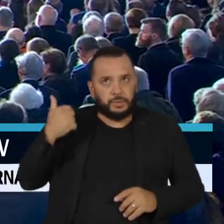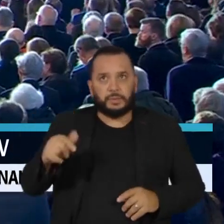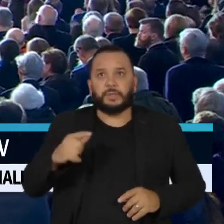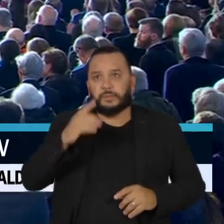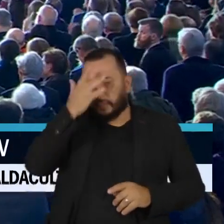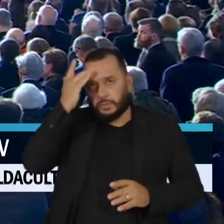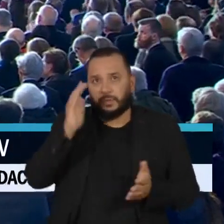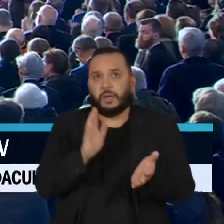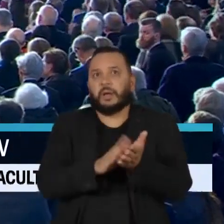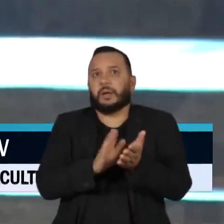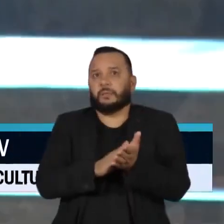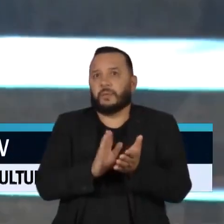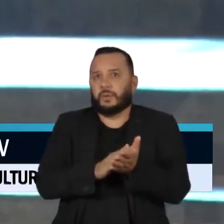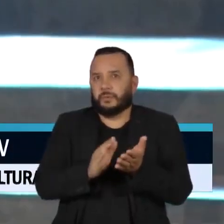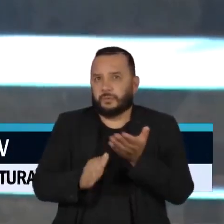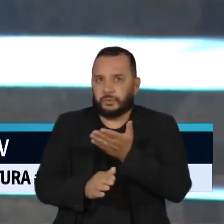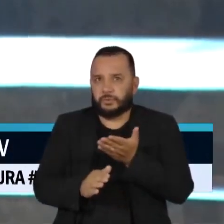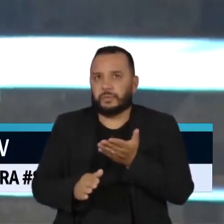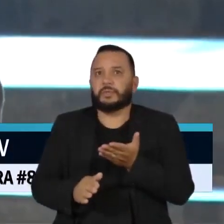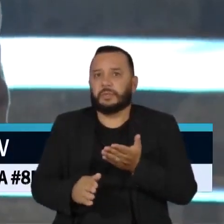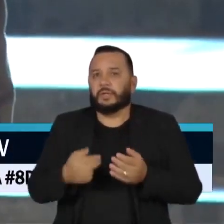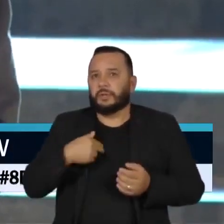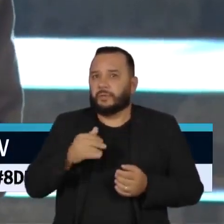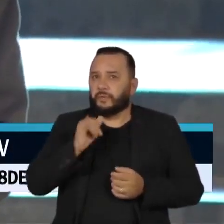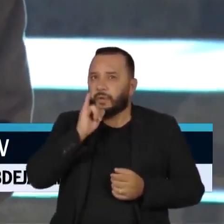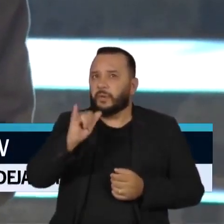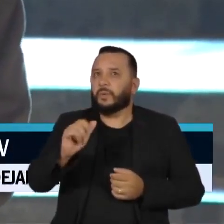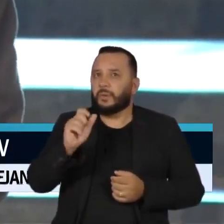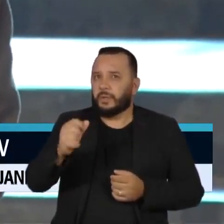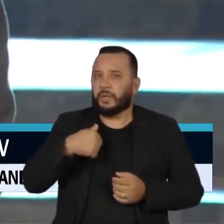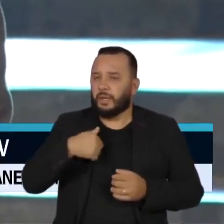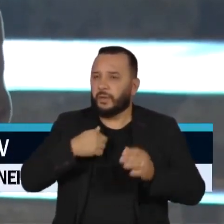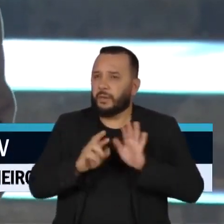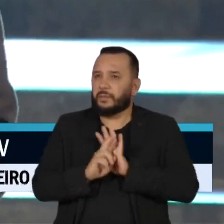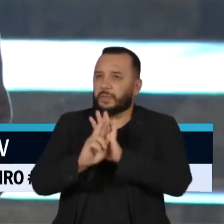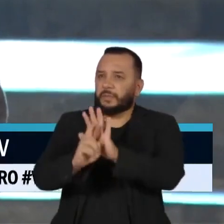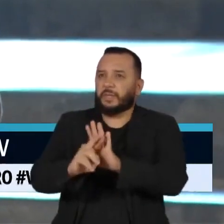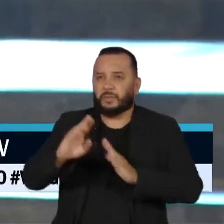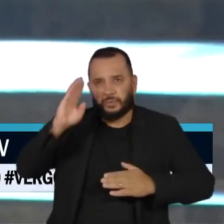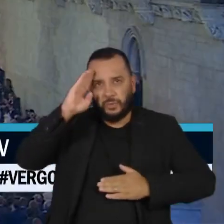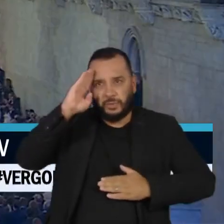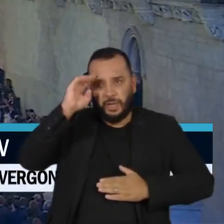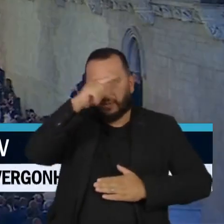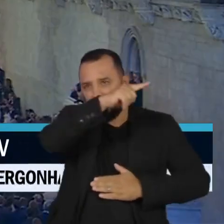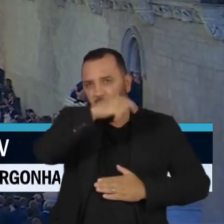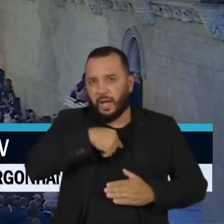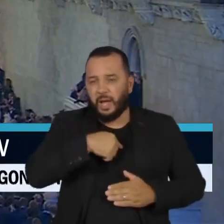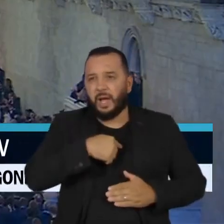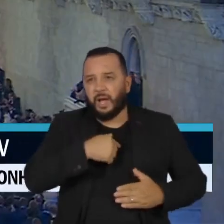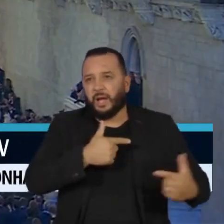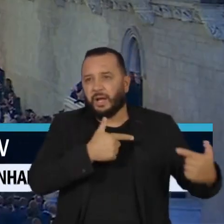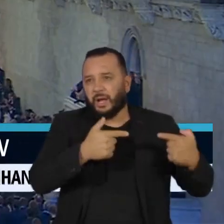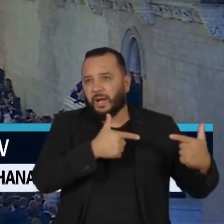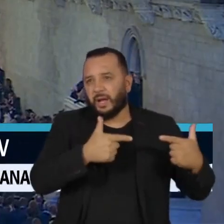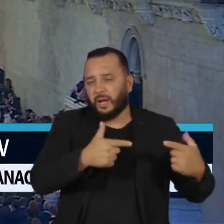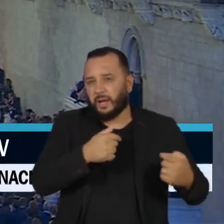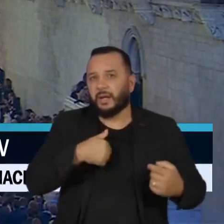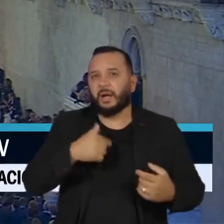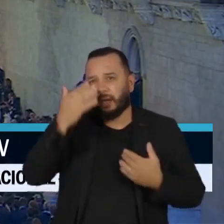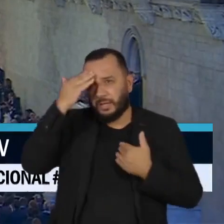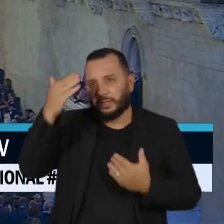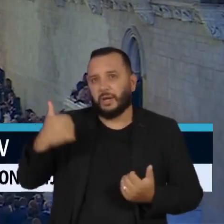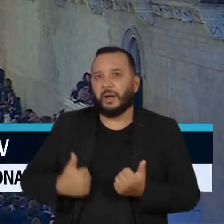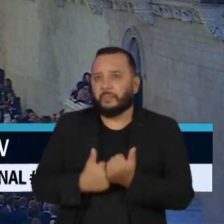Recebido com aplausos no parlamento, Zelensky disse que falava em nome dos soldados no fronte de batalha. Ele agradeceu ao apoio